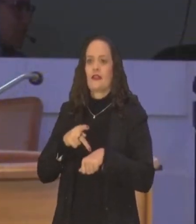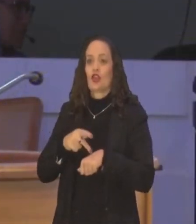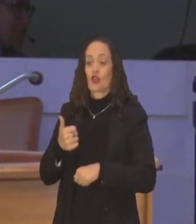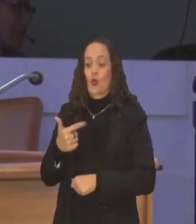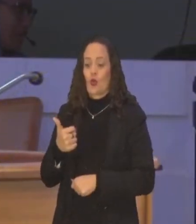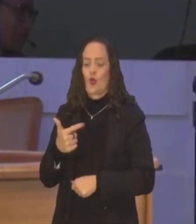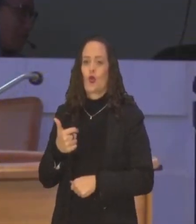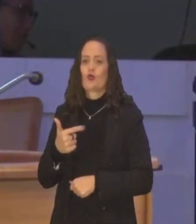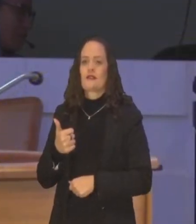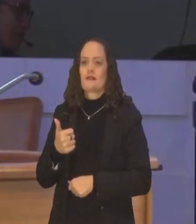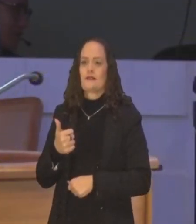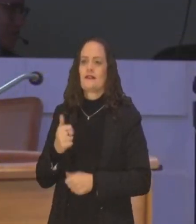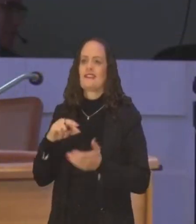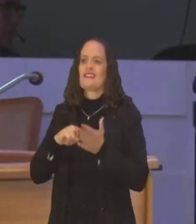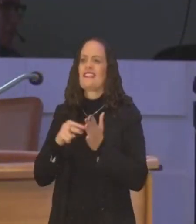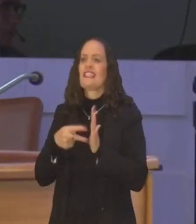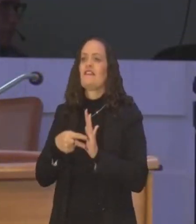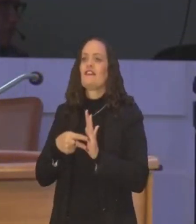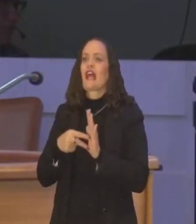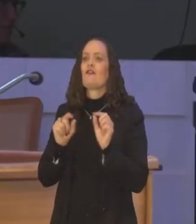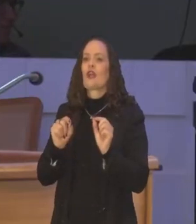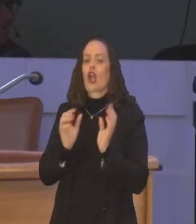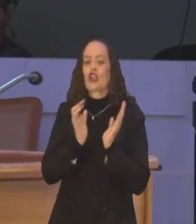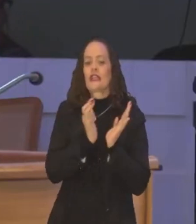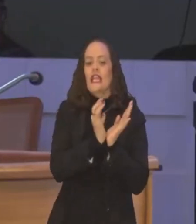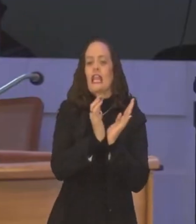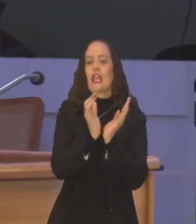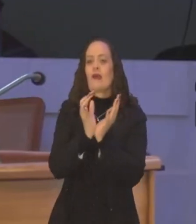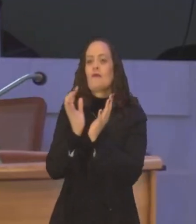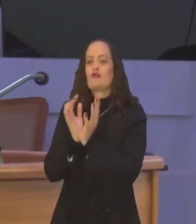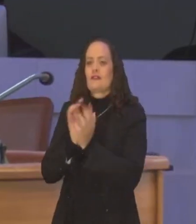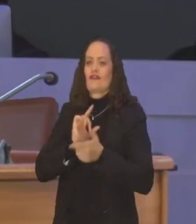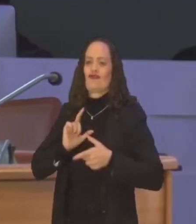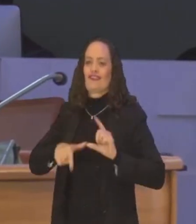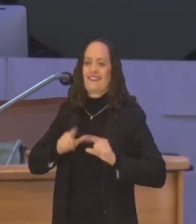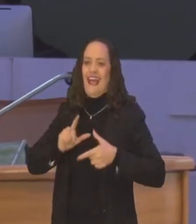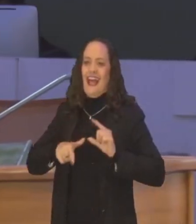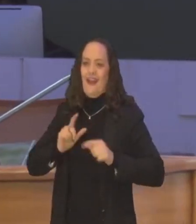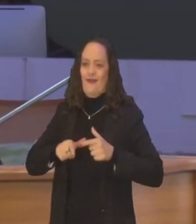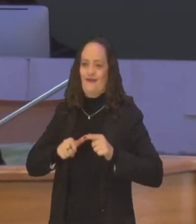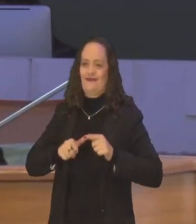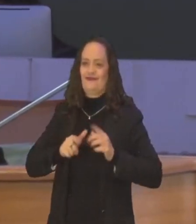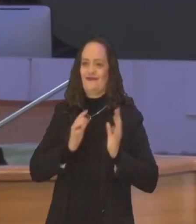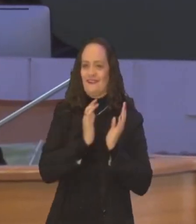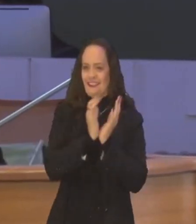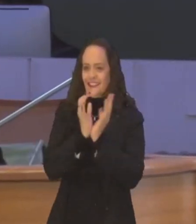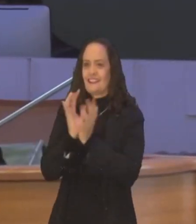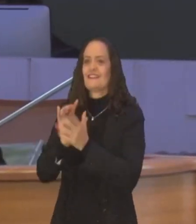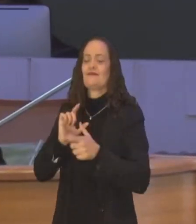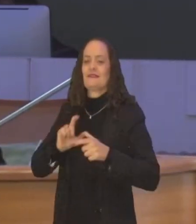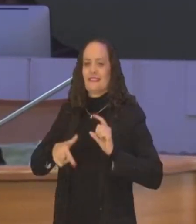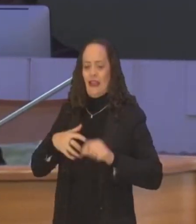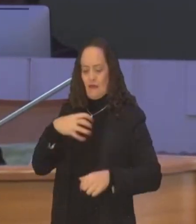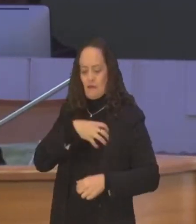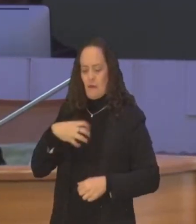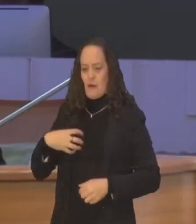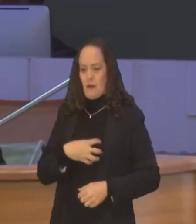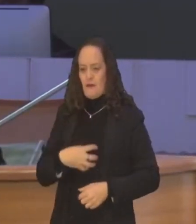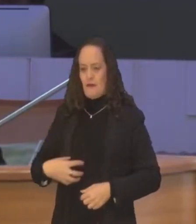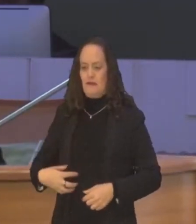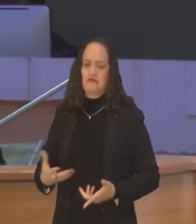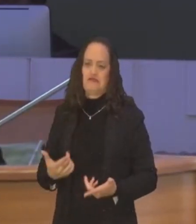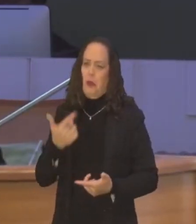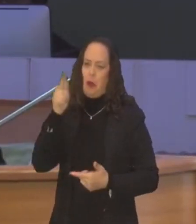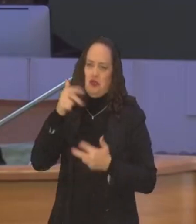da presença de cada tribo de Israel, ali representada na sua estola sacerdotal, e tantas